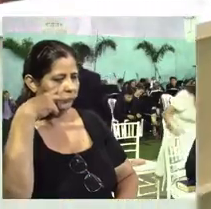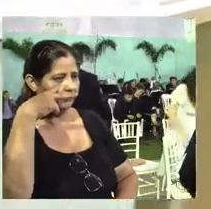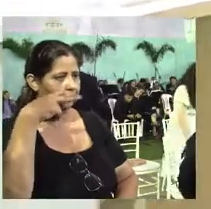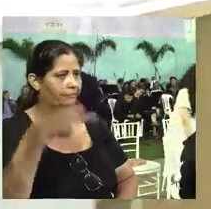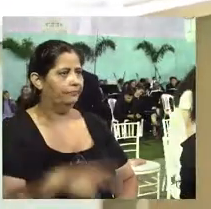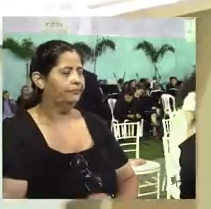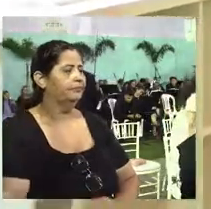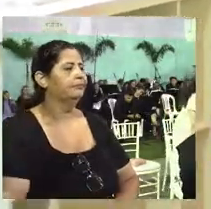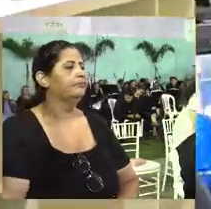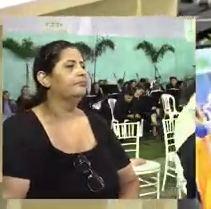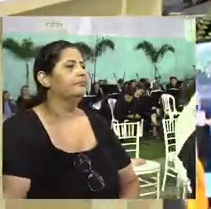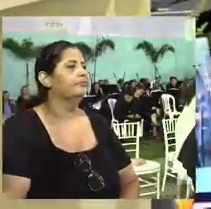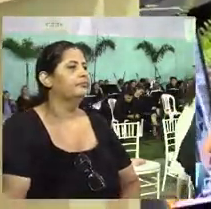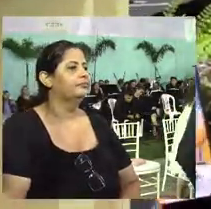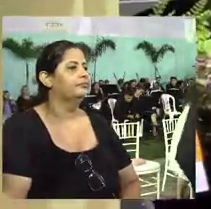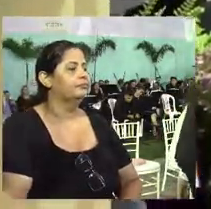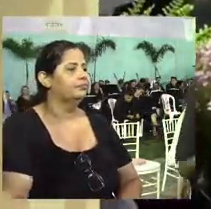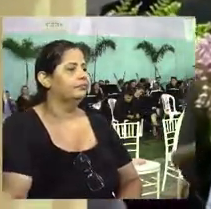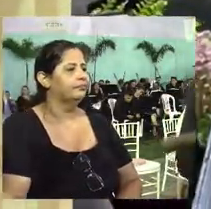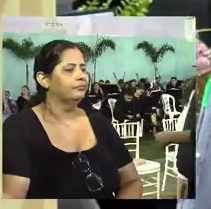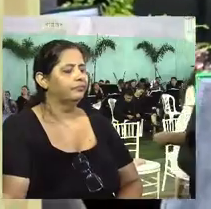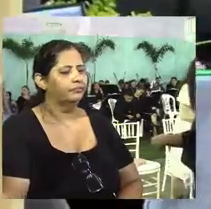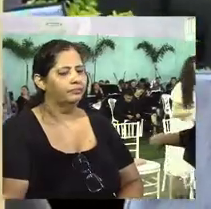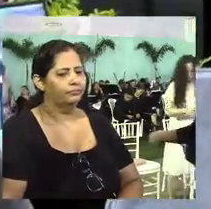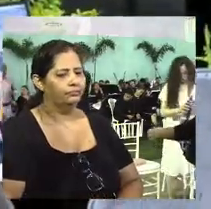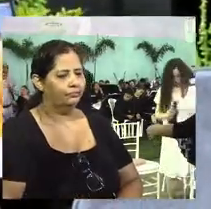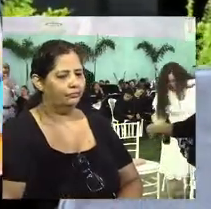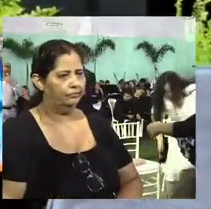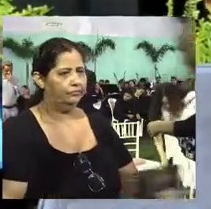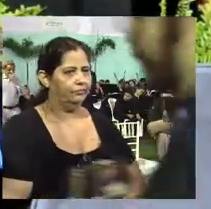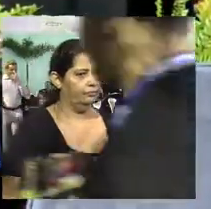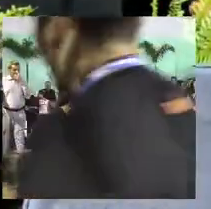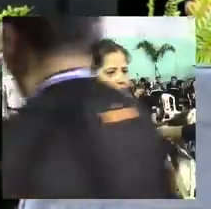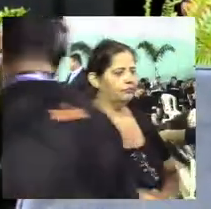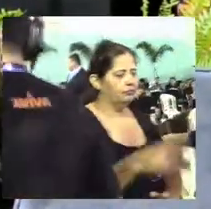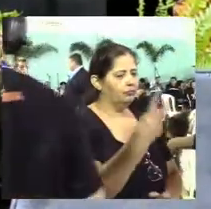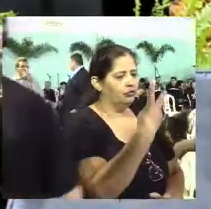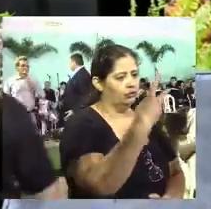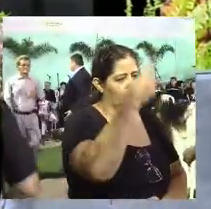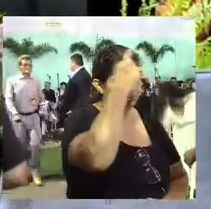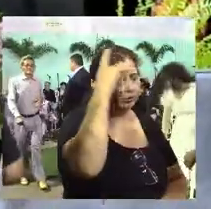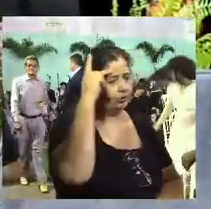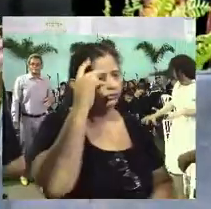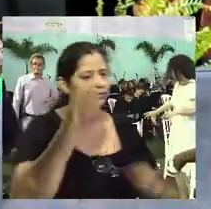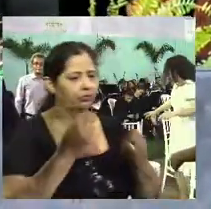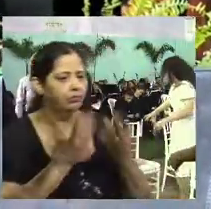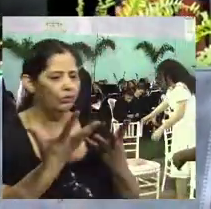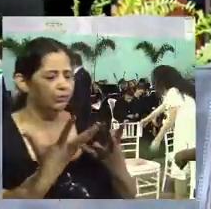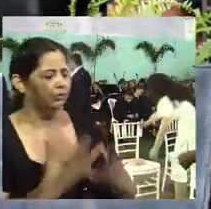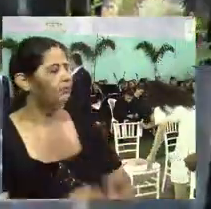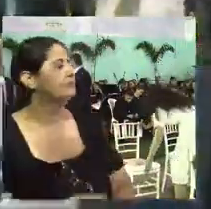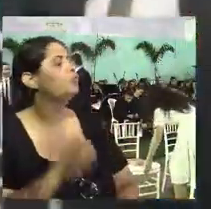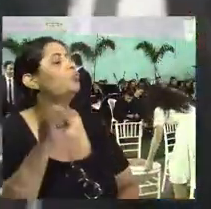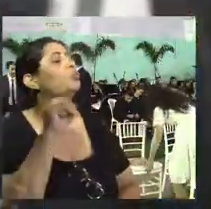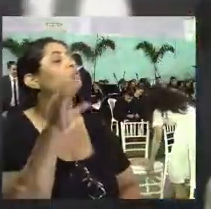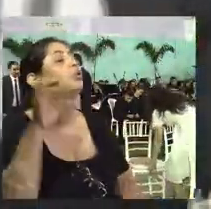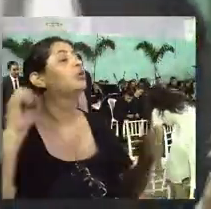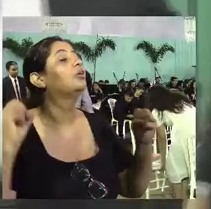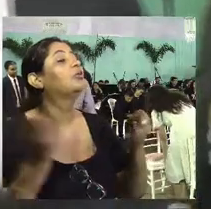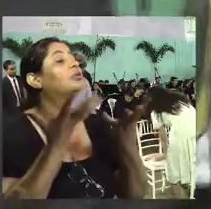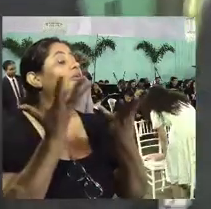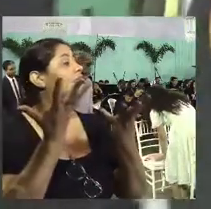olha para cá Cadê os dois irmãos está ótimo viu mais uns dois isso por causa do tempo o que que aconteceu com a senhora